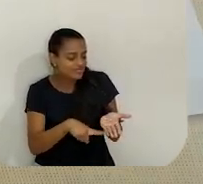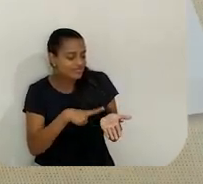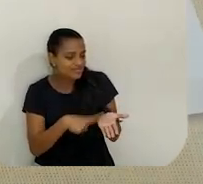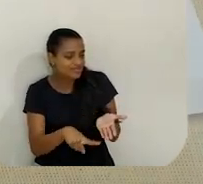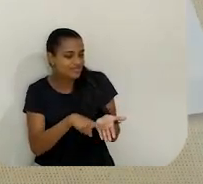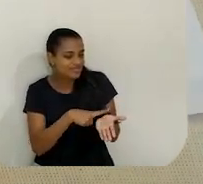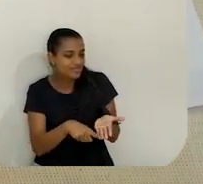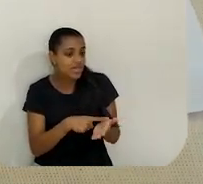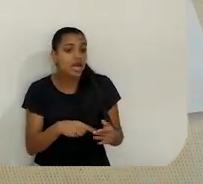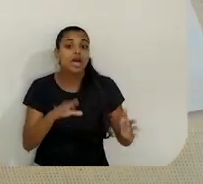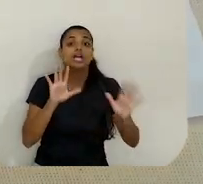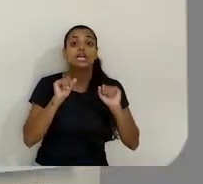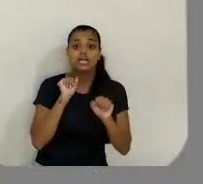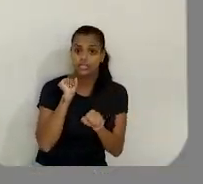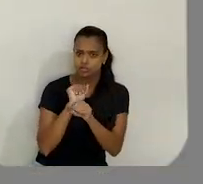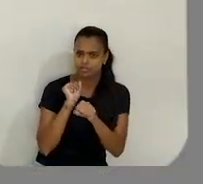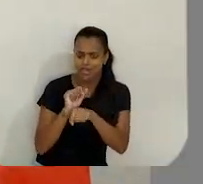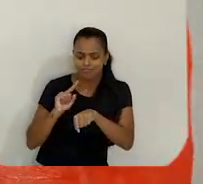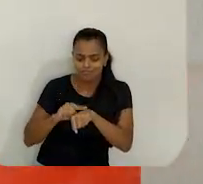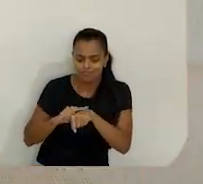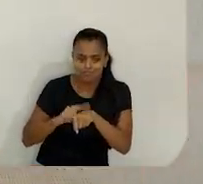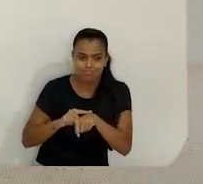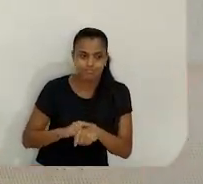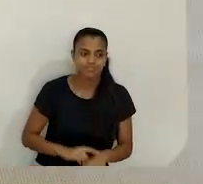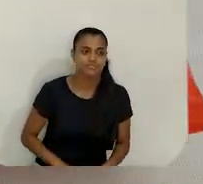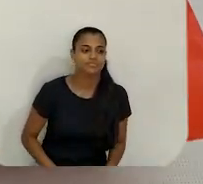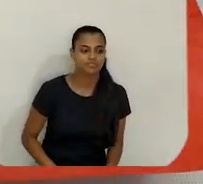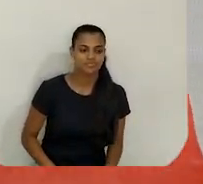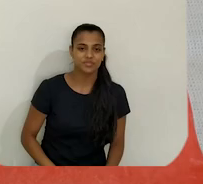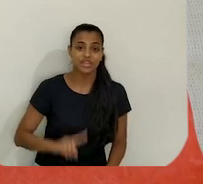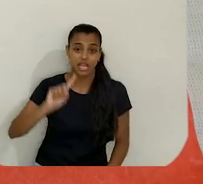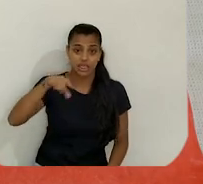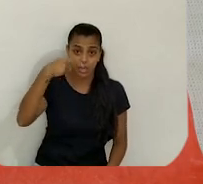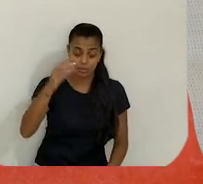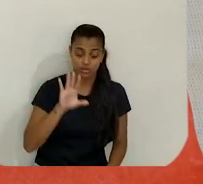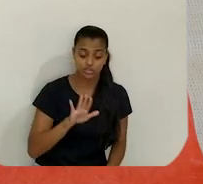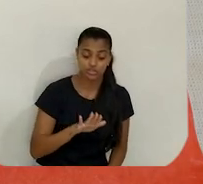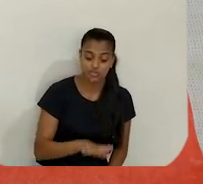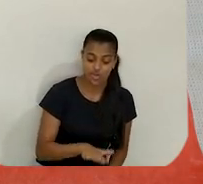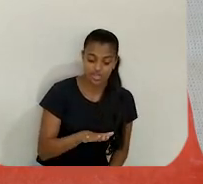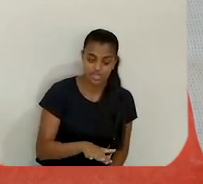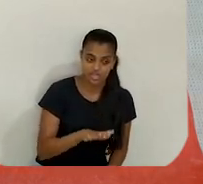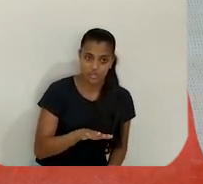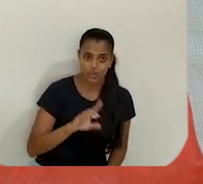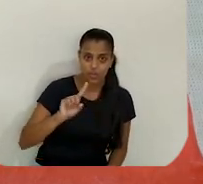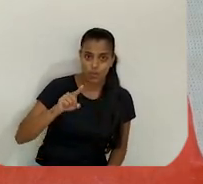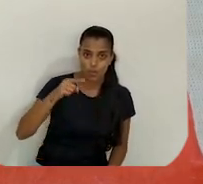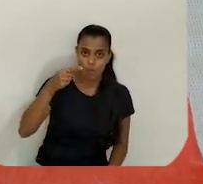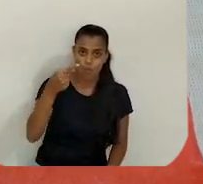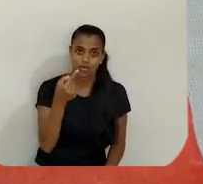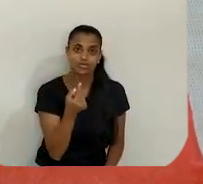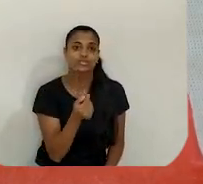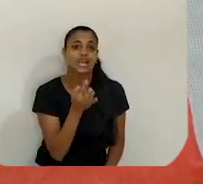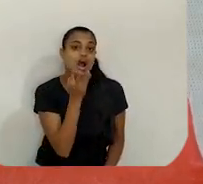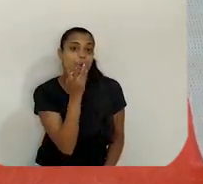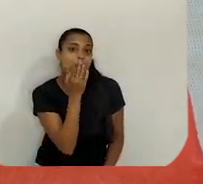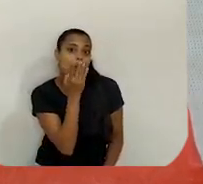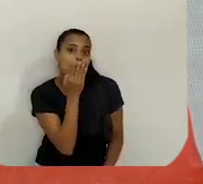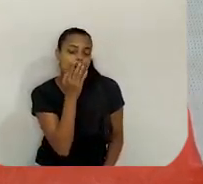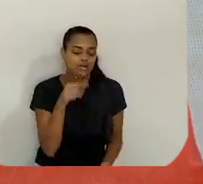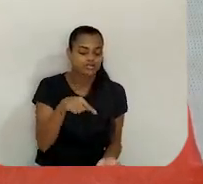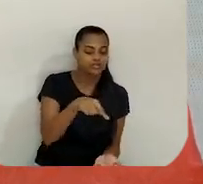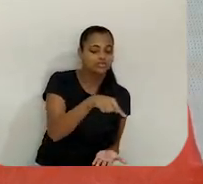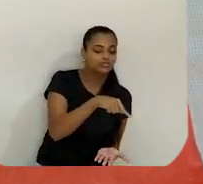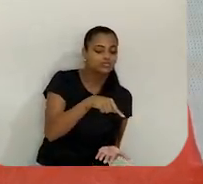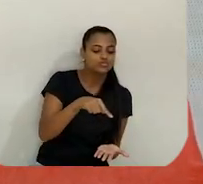todinha todinha e coloque para secar agora que tá tudo sequinho use a outra tinta